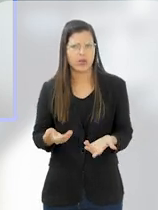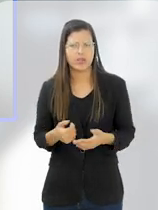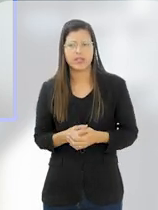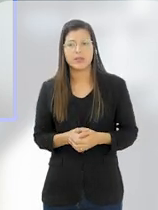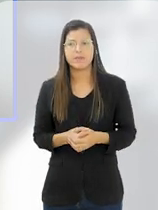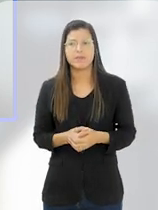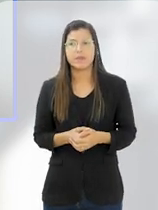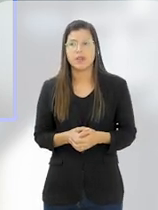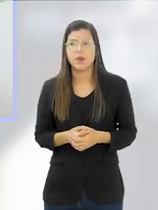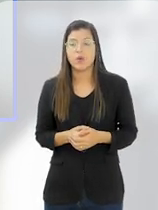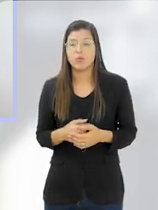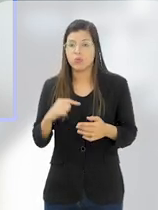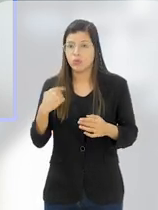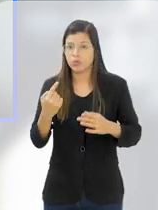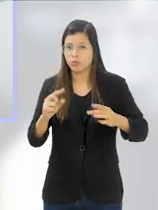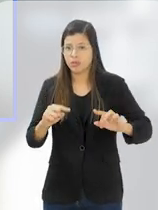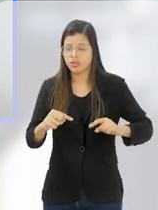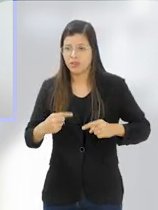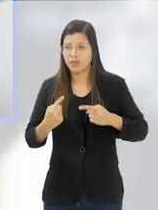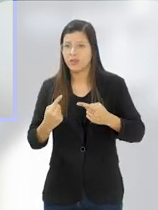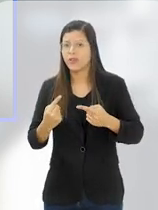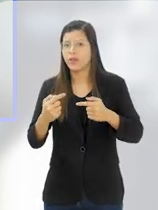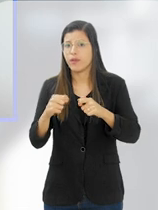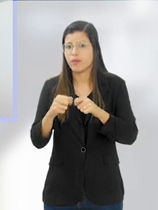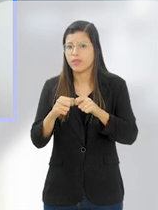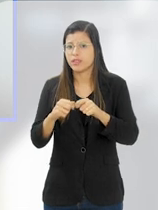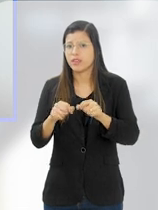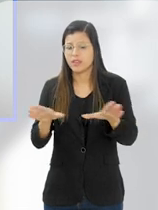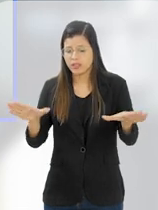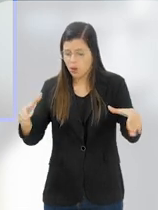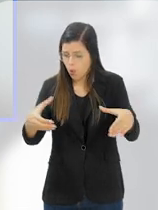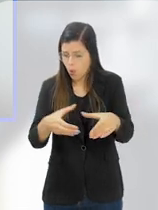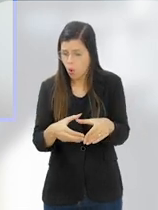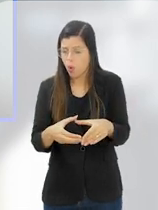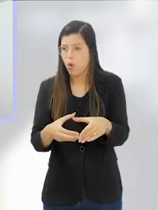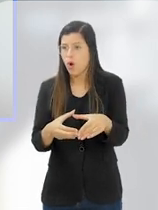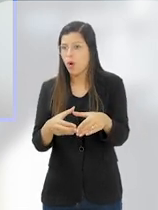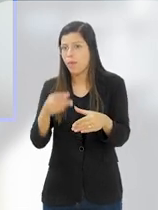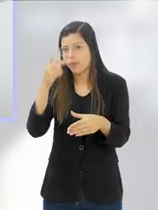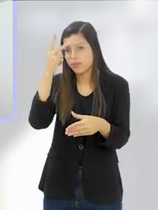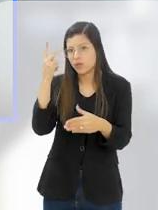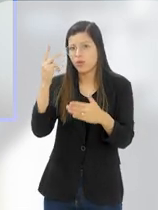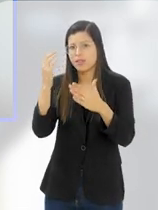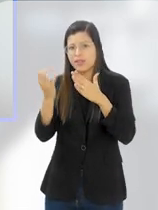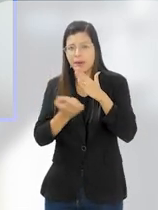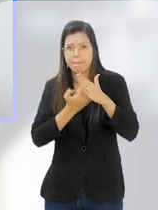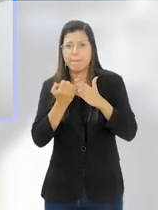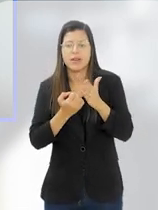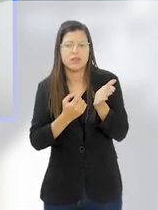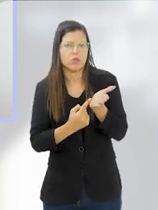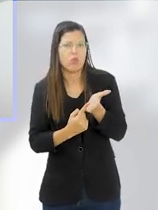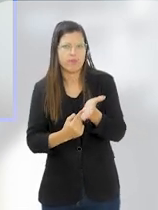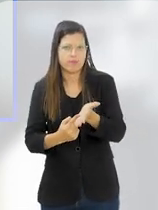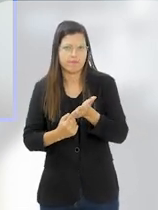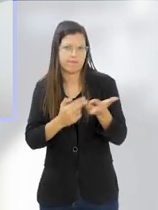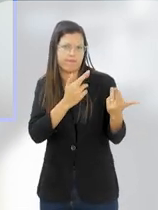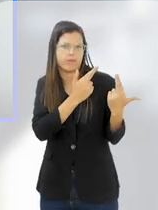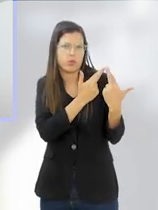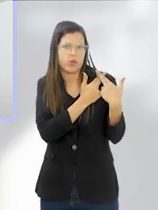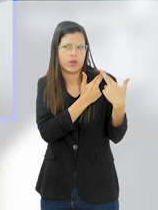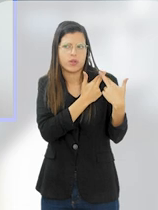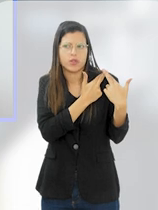que uma rede maior de atores desse ecossistema digital, incluindo as Big Techs, se comprometam